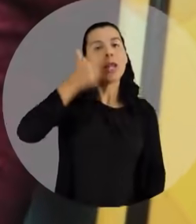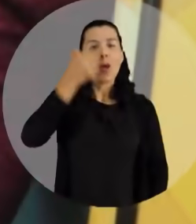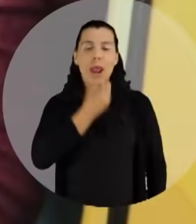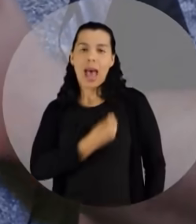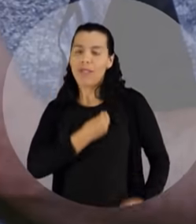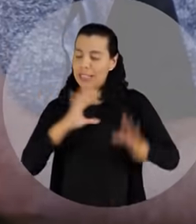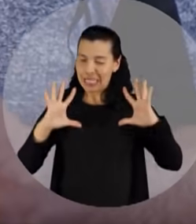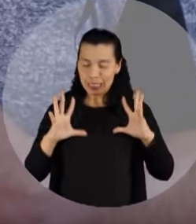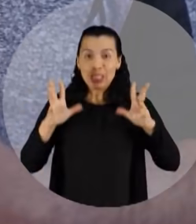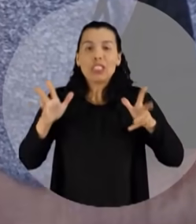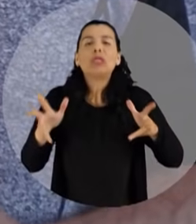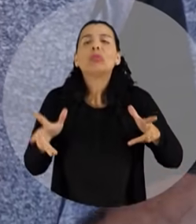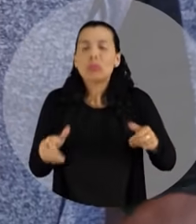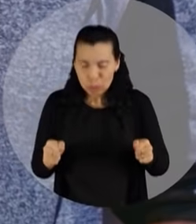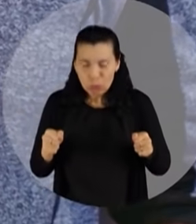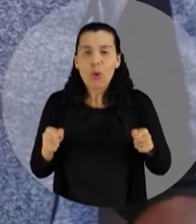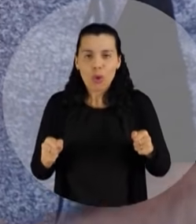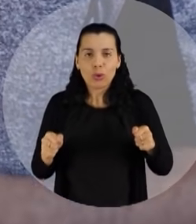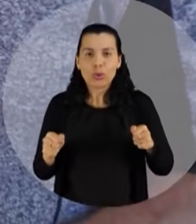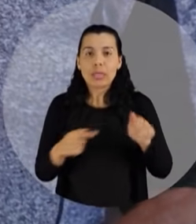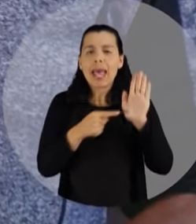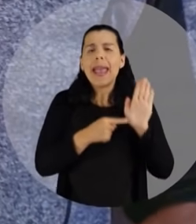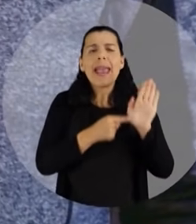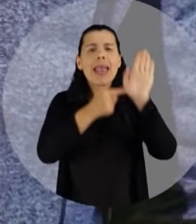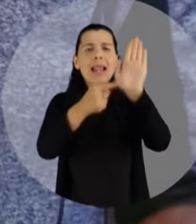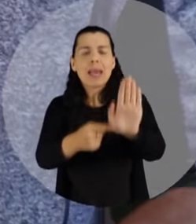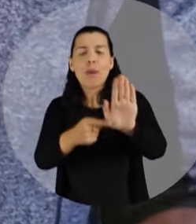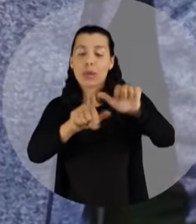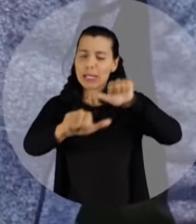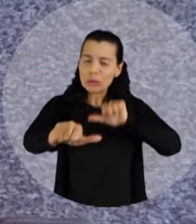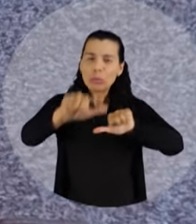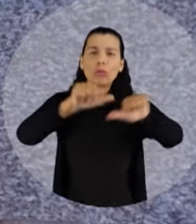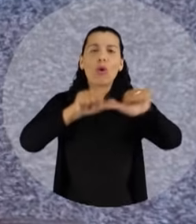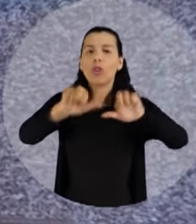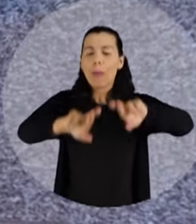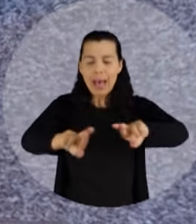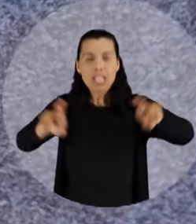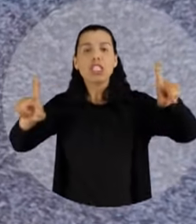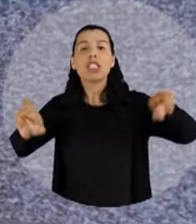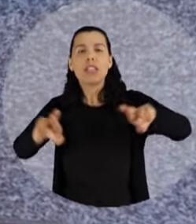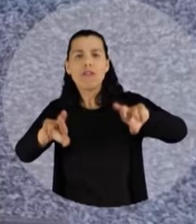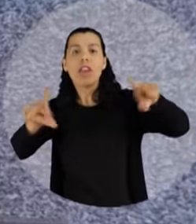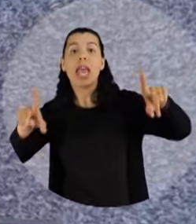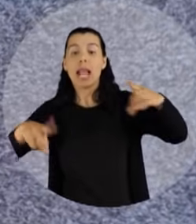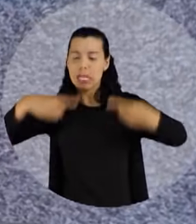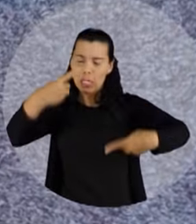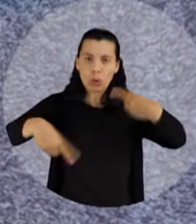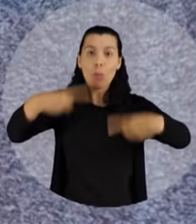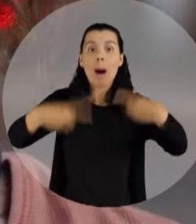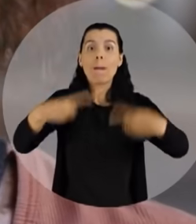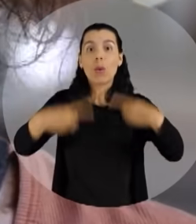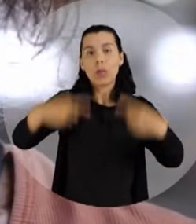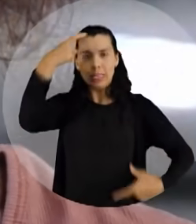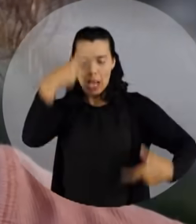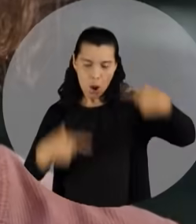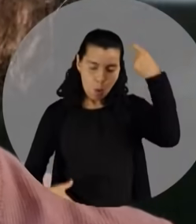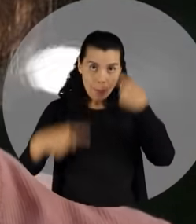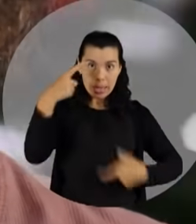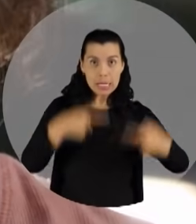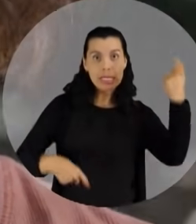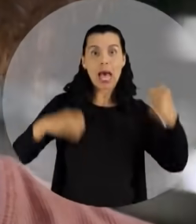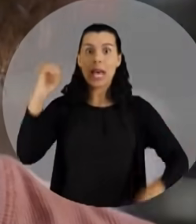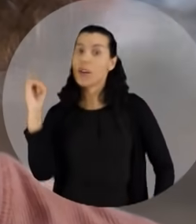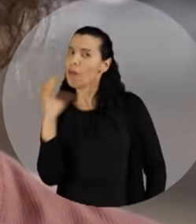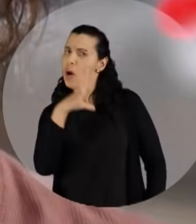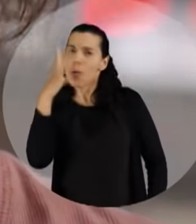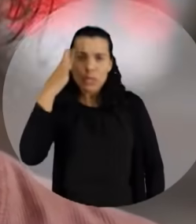de todos. Eu acho que ele representa toda uma classe e pode trazer toda uma diferença, trazer essa política mais humanizada. Um pensar